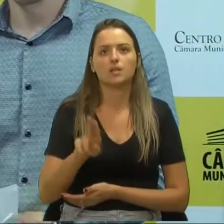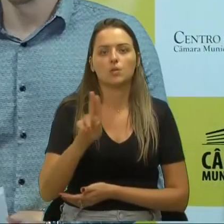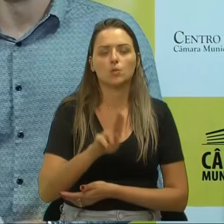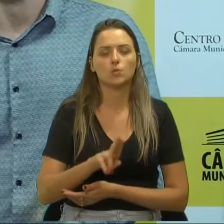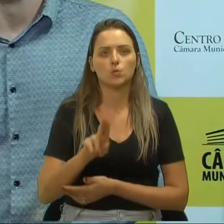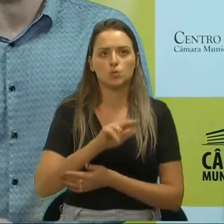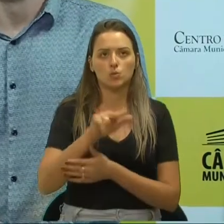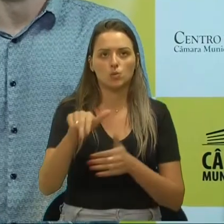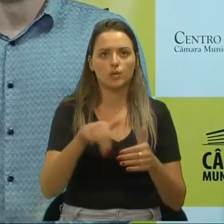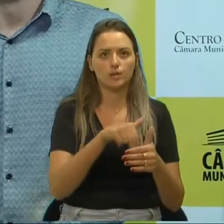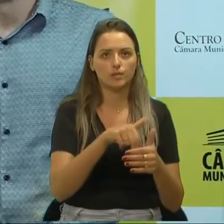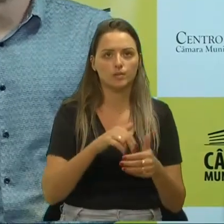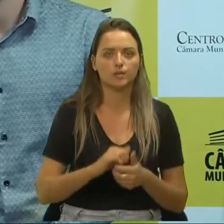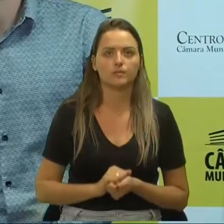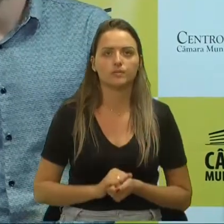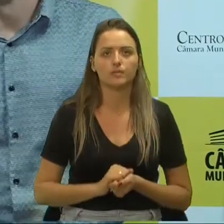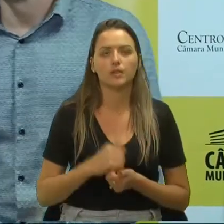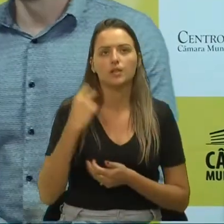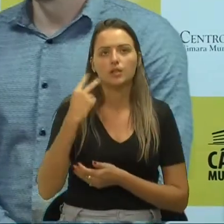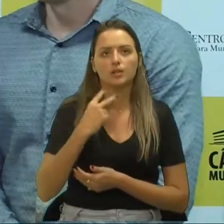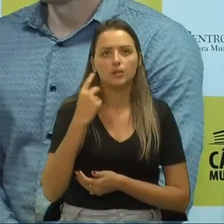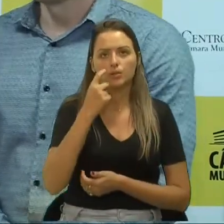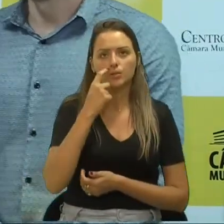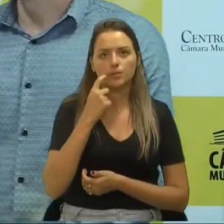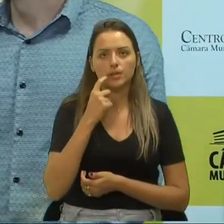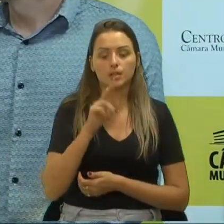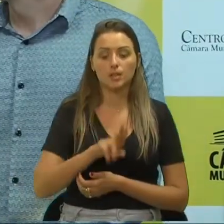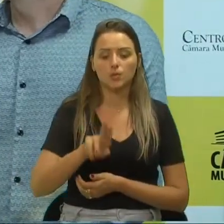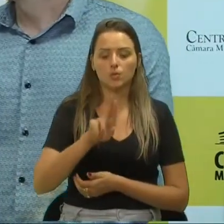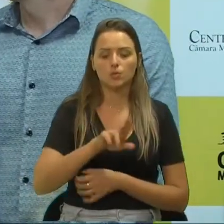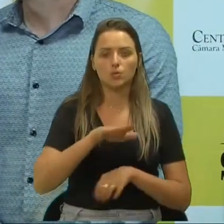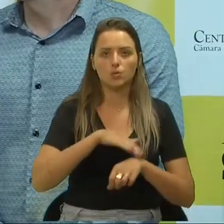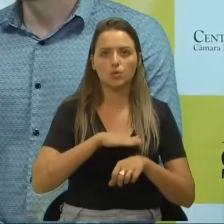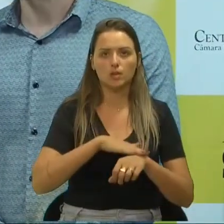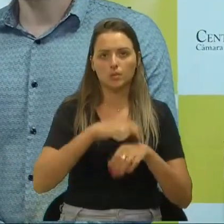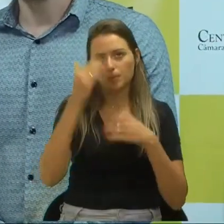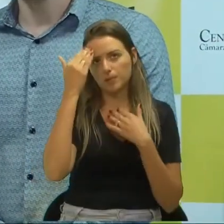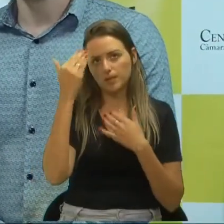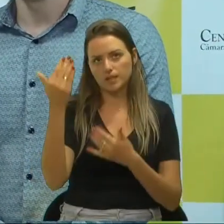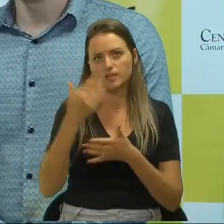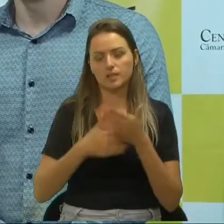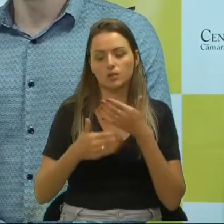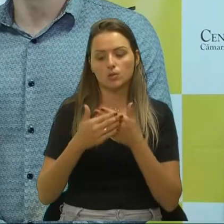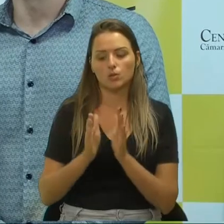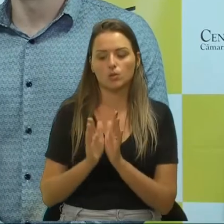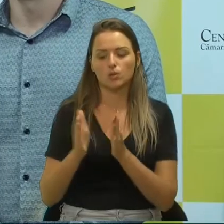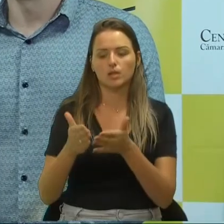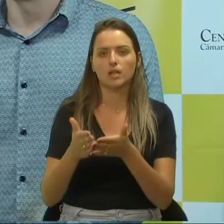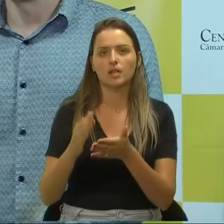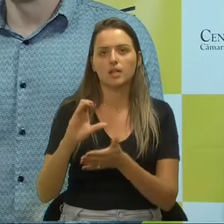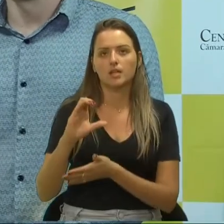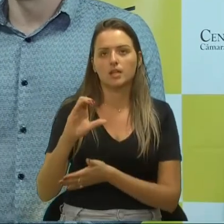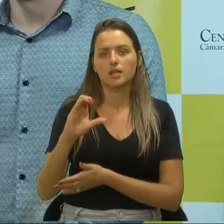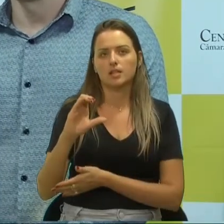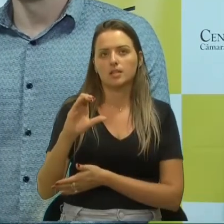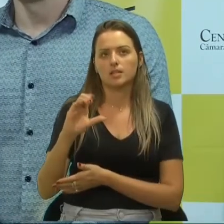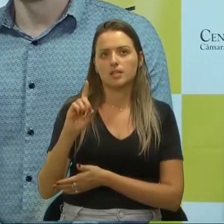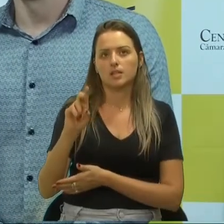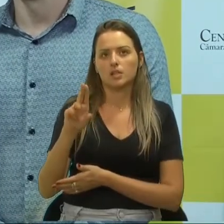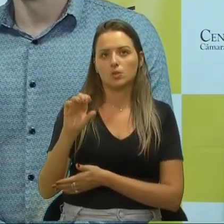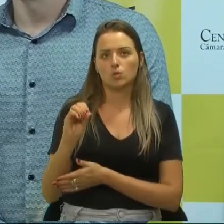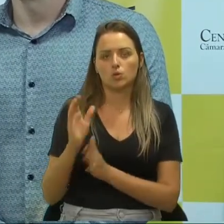tribuna durante o grande expediente. O vereador Petrini aproveitou para agradecer os integrantes da SEDUT, que é a Comissão de Desenvolvimento